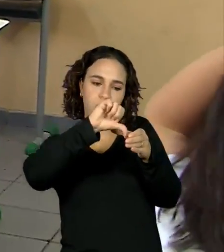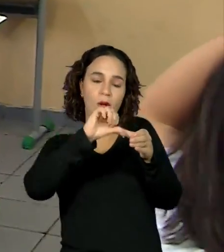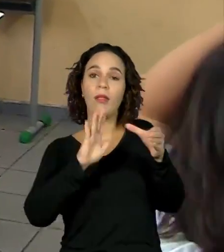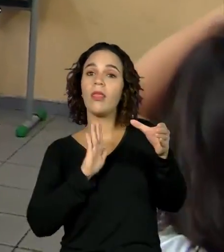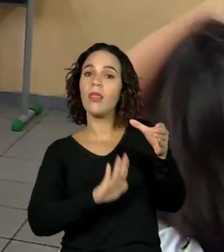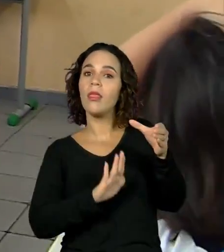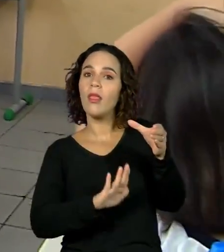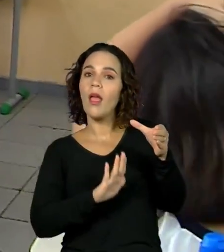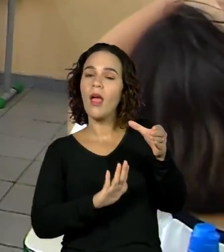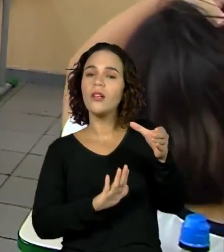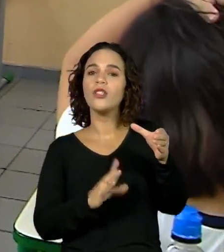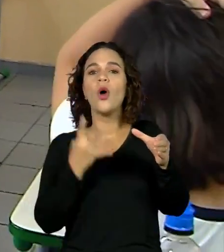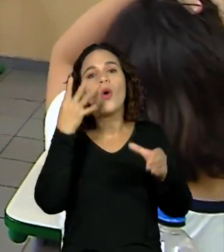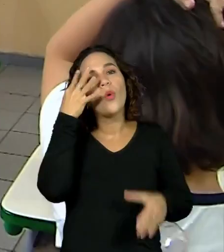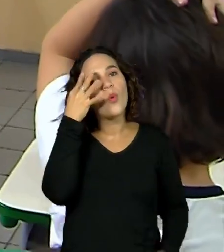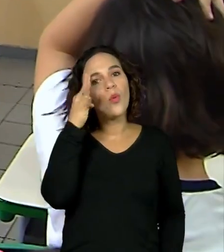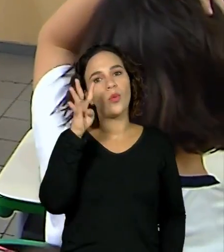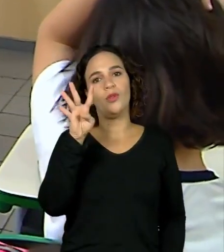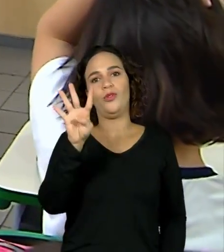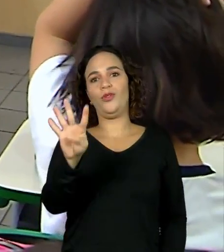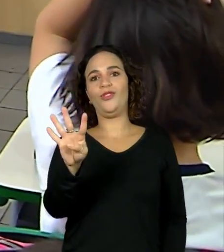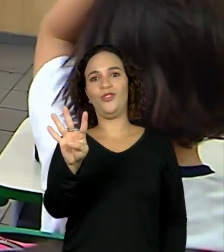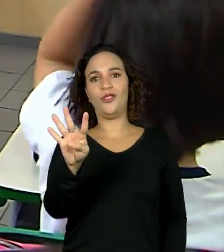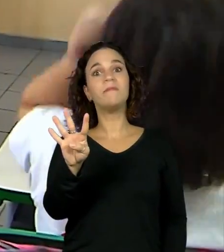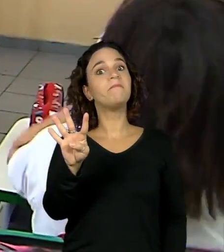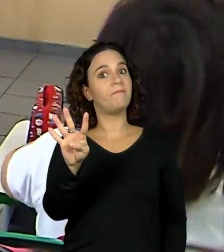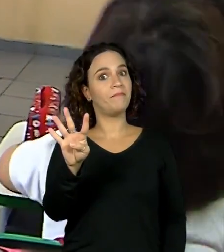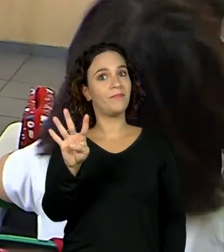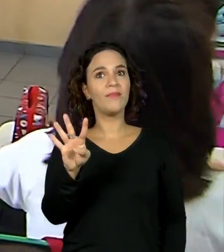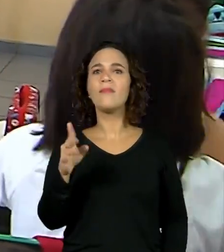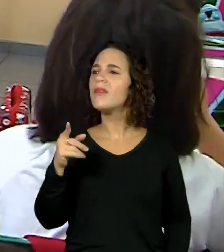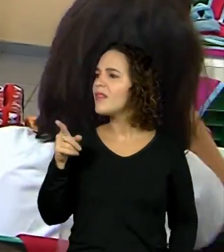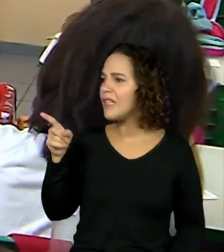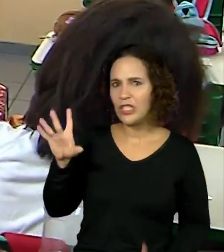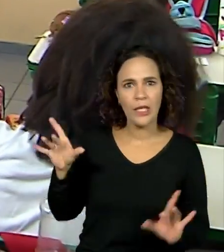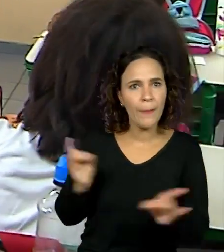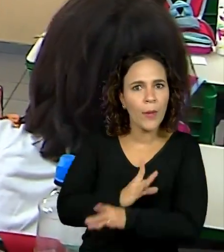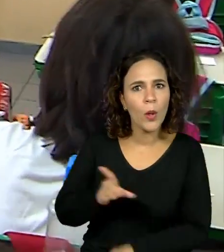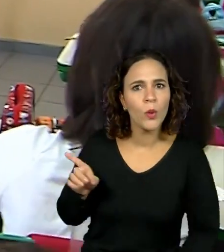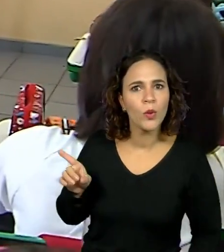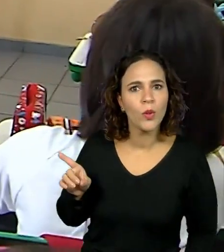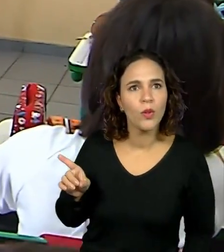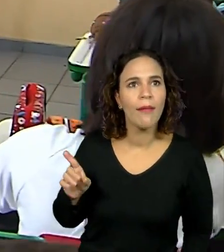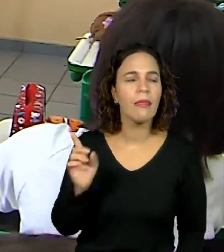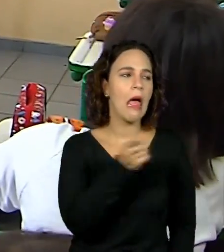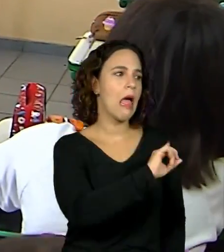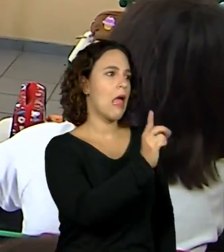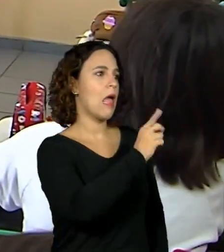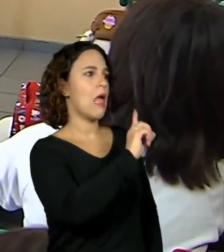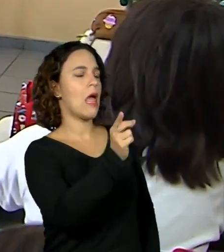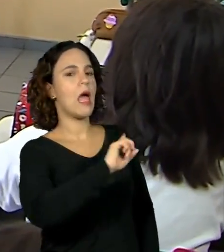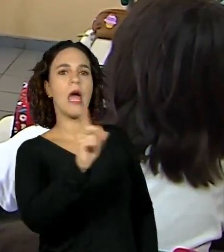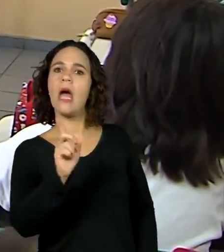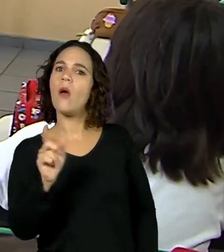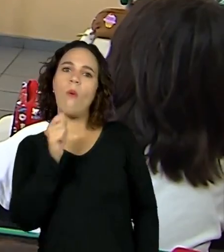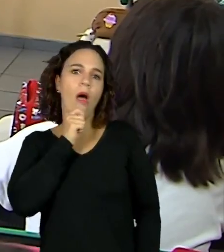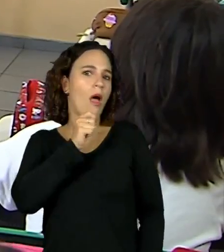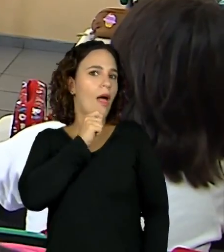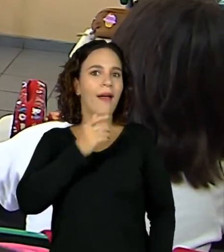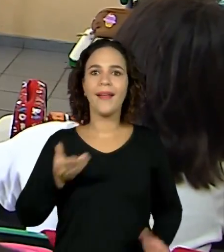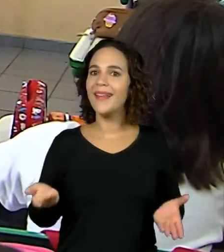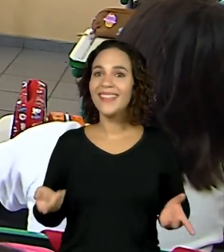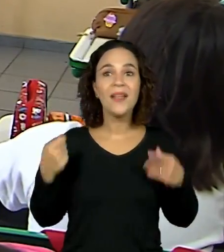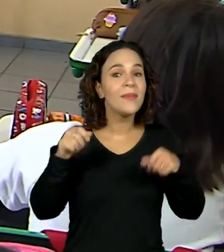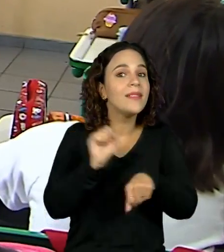no líquido durante 4 dias, ou seja, já está pronto? Ainda não, né? O que a gente